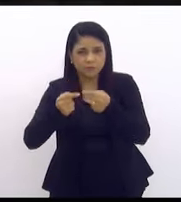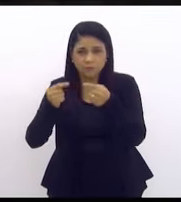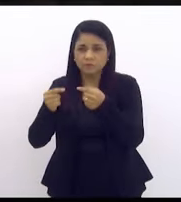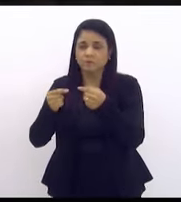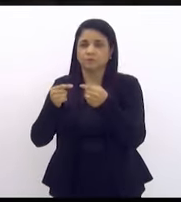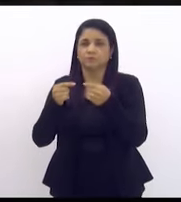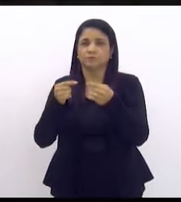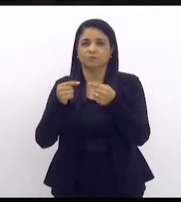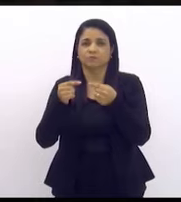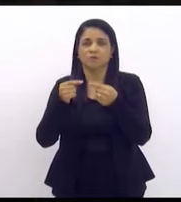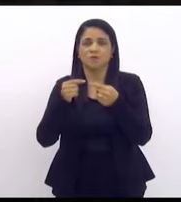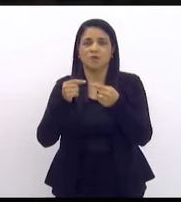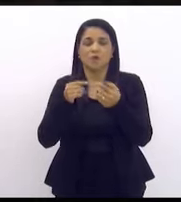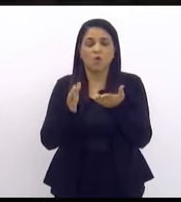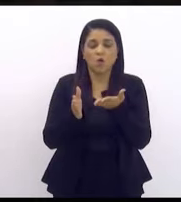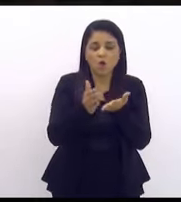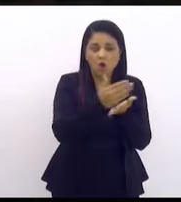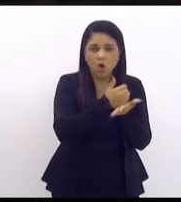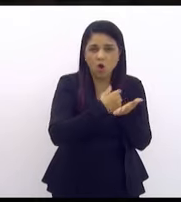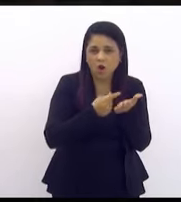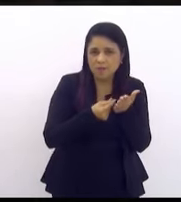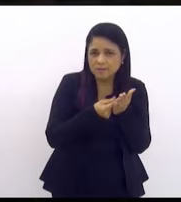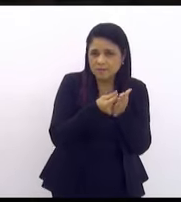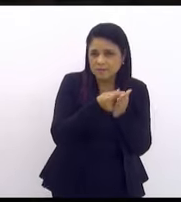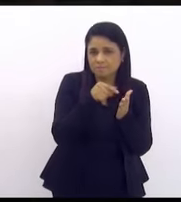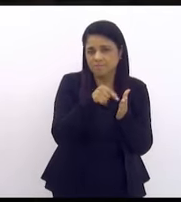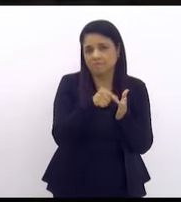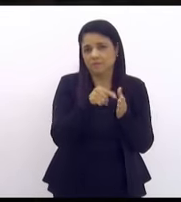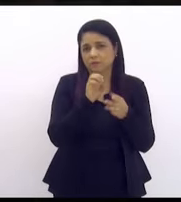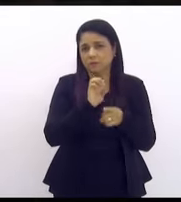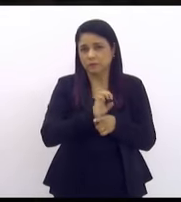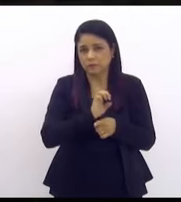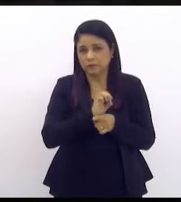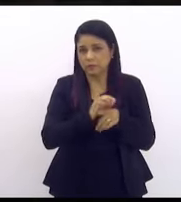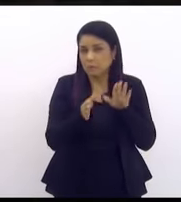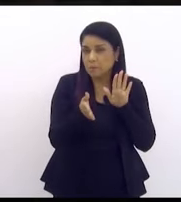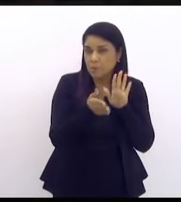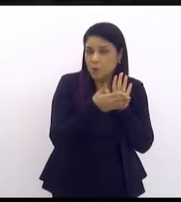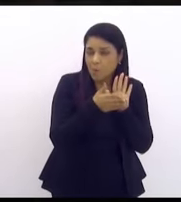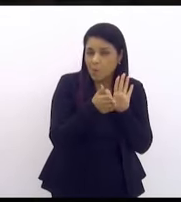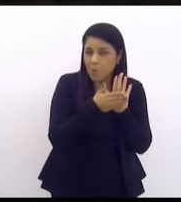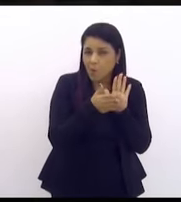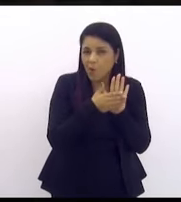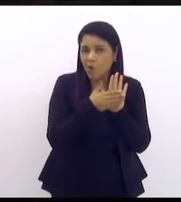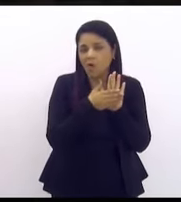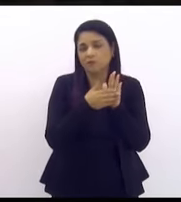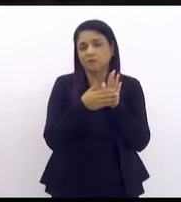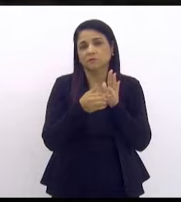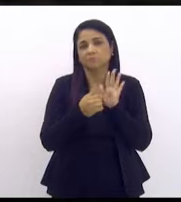relação ao orçamento do Estado, com relação às propostas